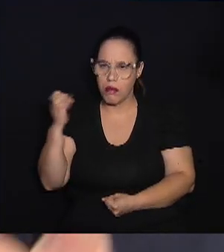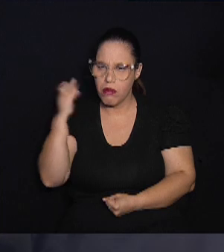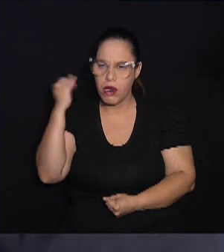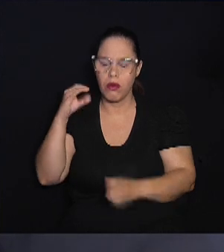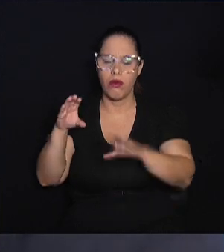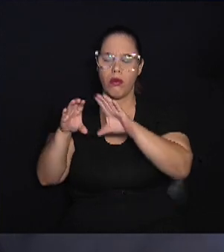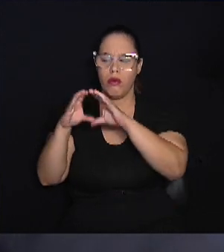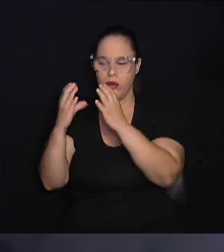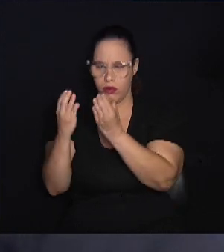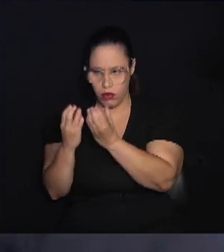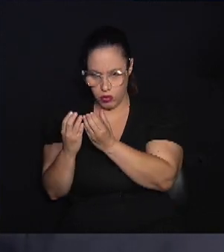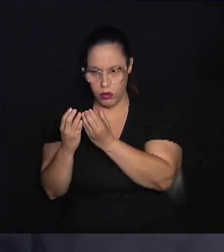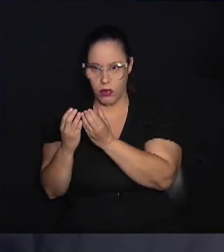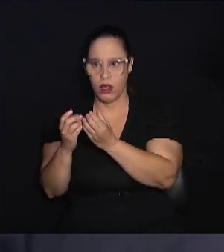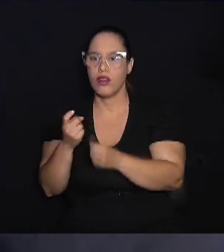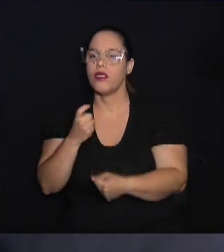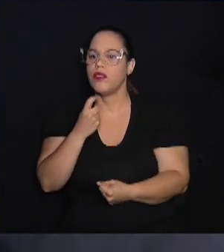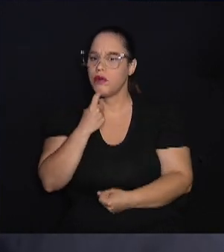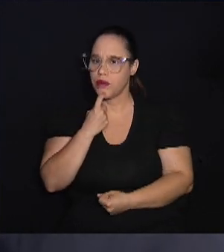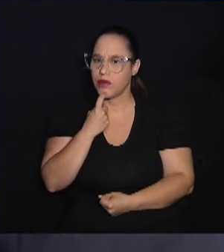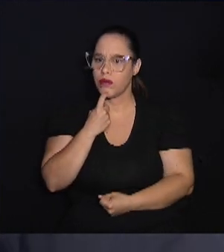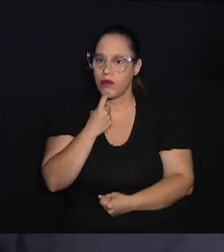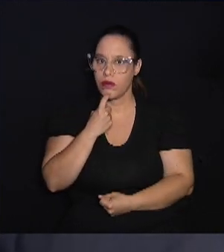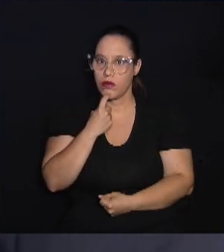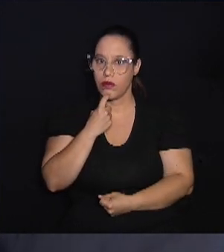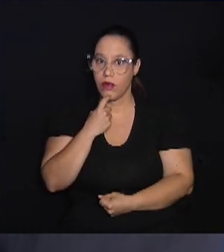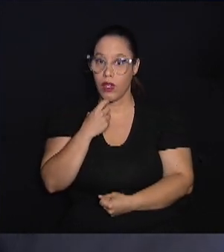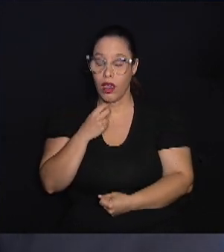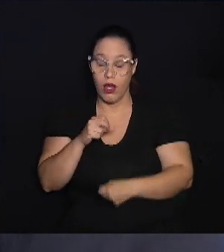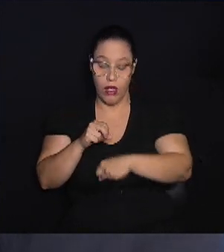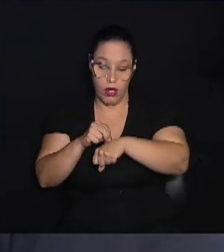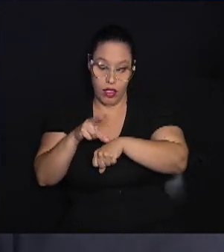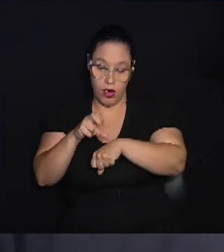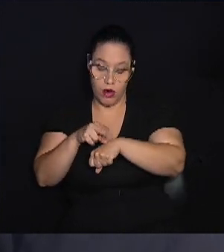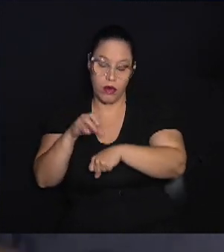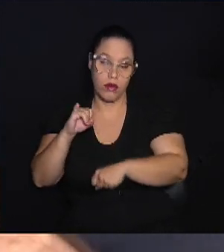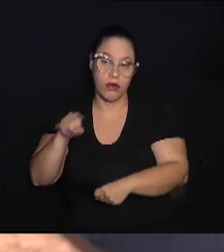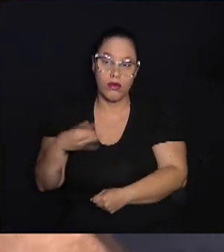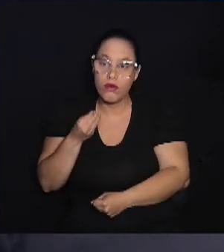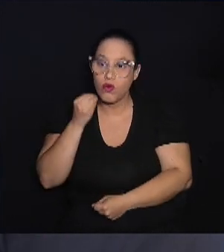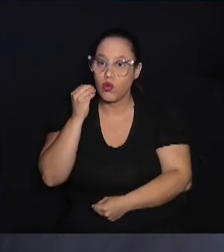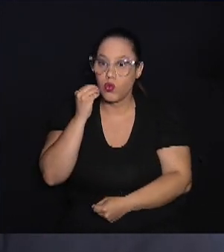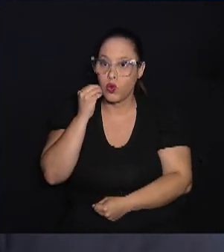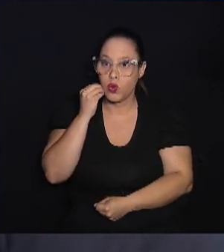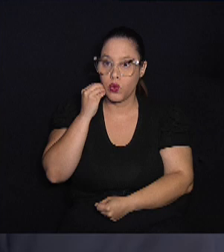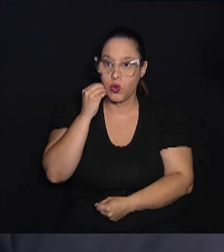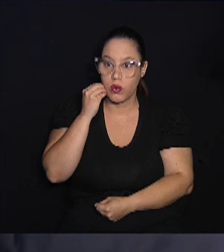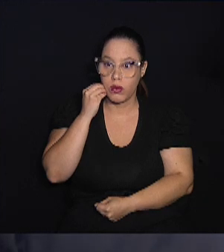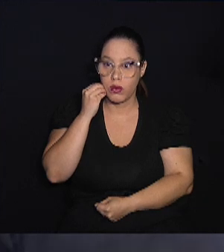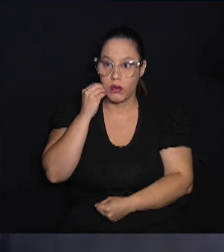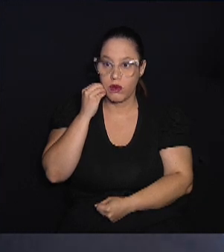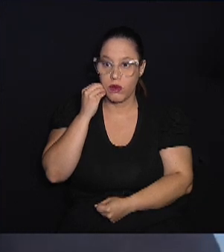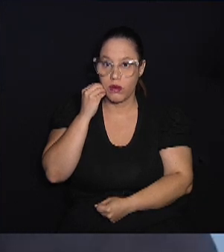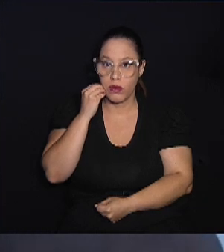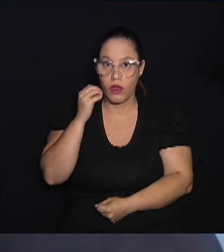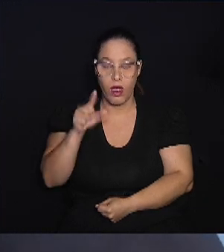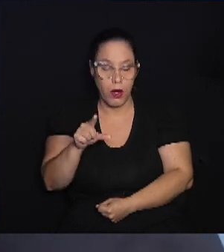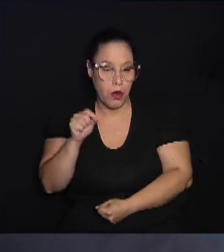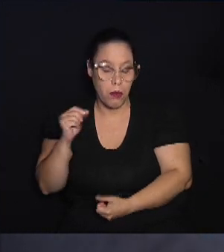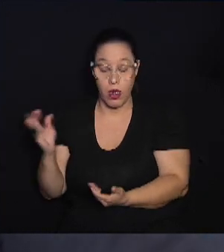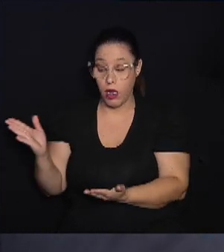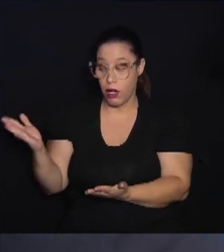comunidade, principalmente de Campinas, porque está gerando emprego, está gerando renda para as pessoas e pegando esse público também um pouco mais